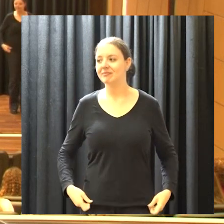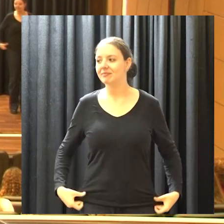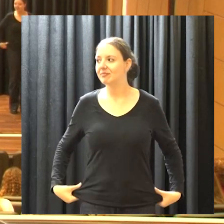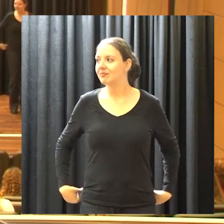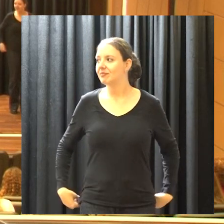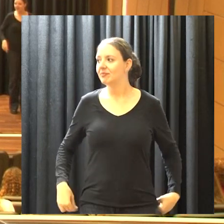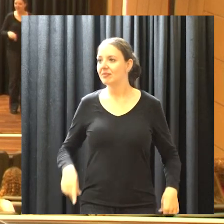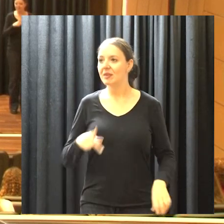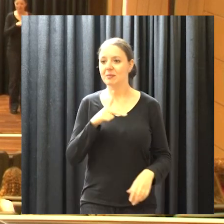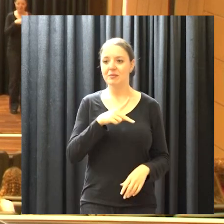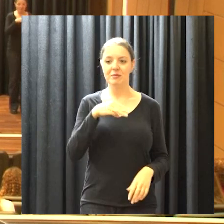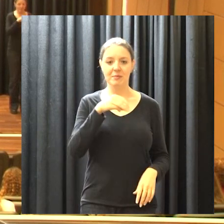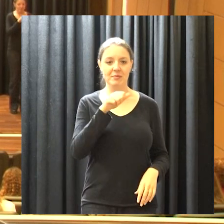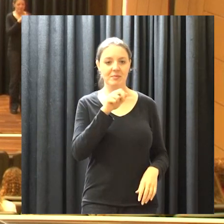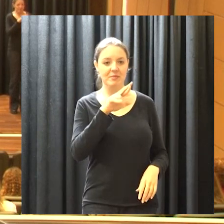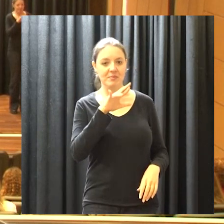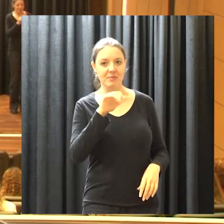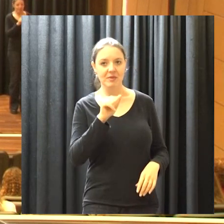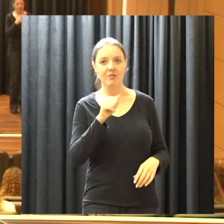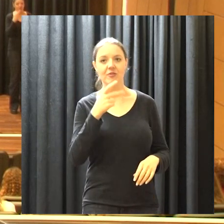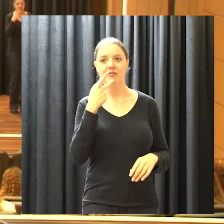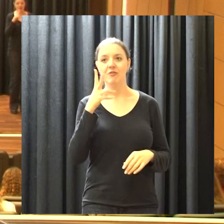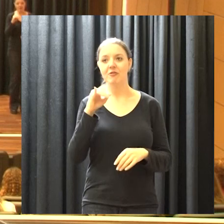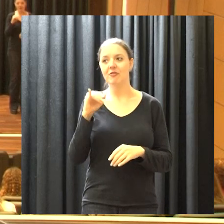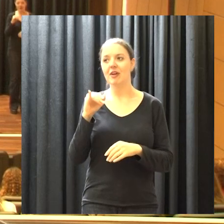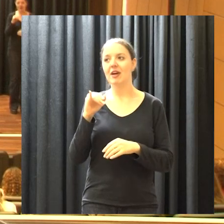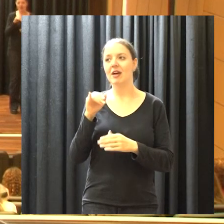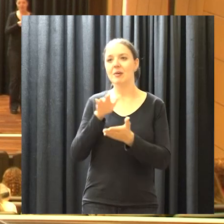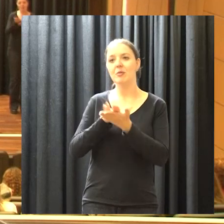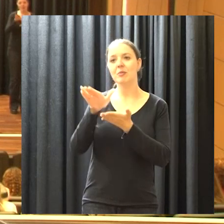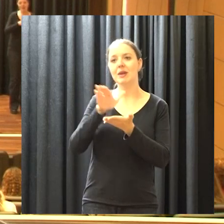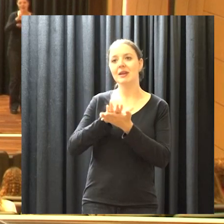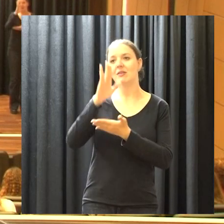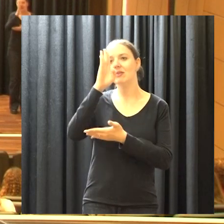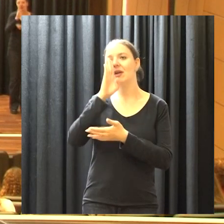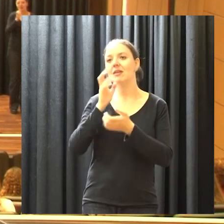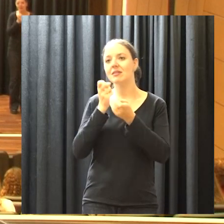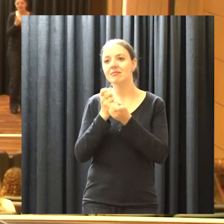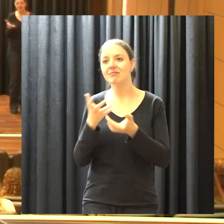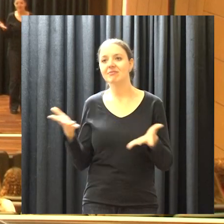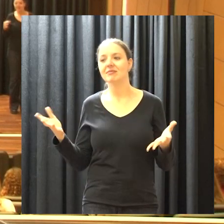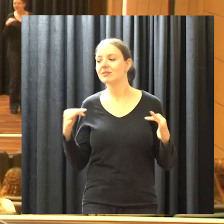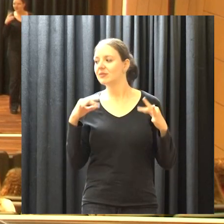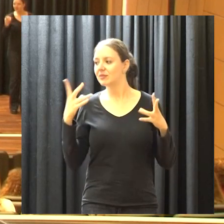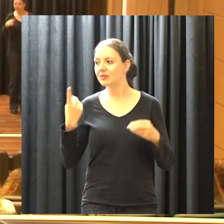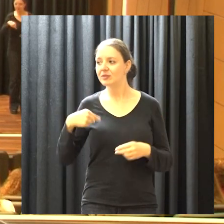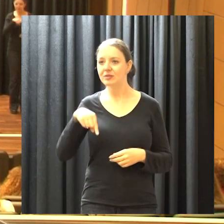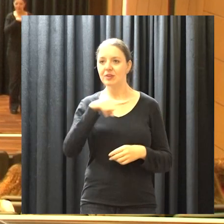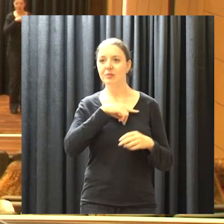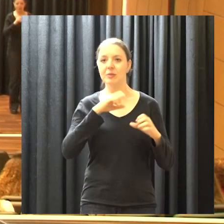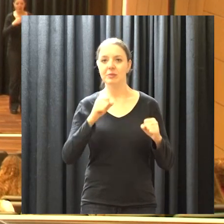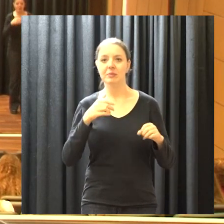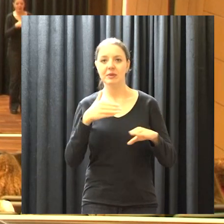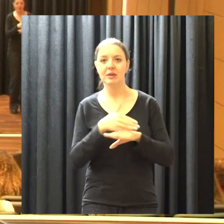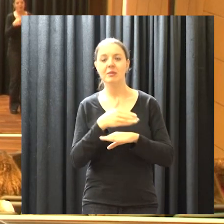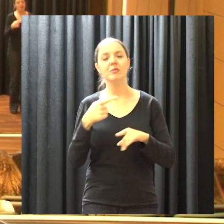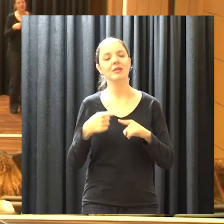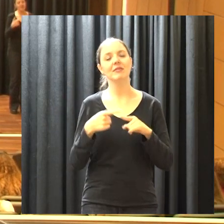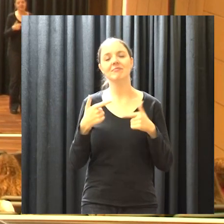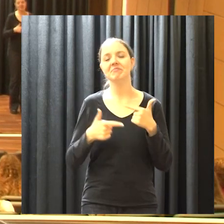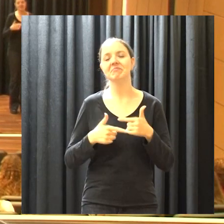Professora Márcia está dizendo que o e-book vai ser distribuído gratuitamente, então vamos todos ter, né, acessar, porque que trabalho maravilhoso.